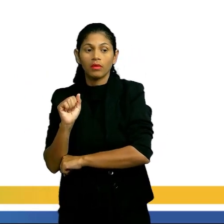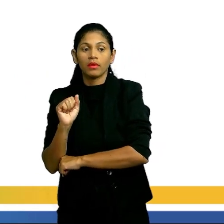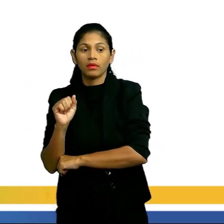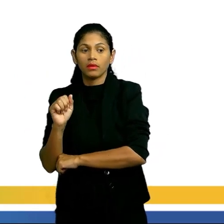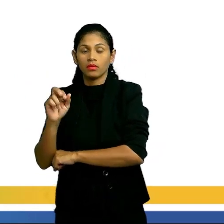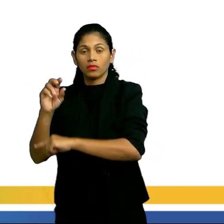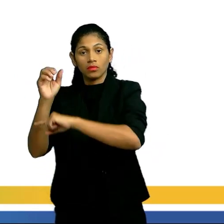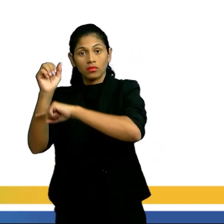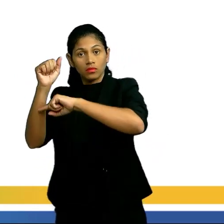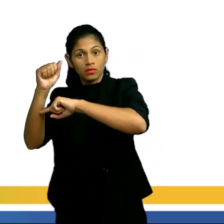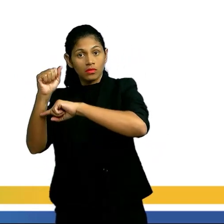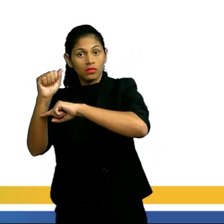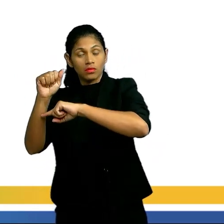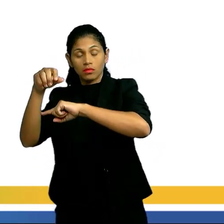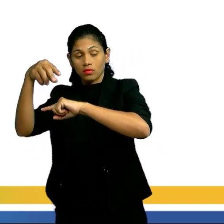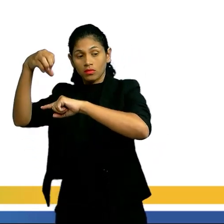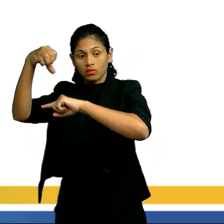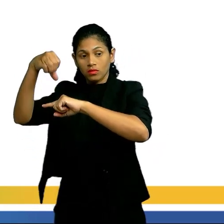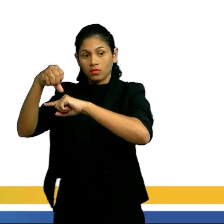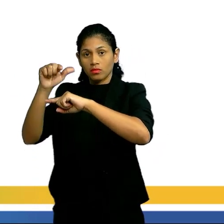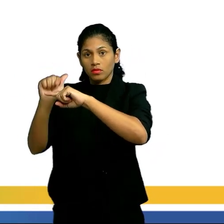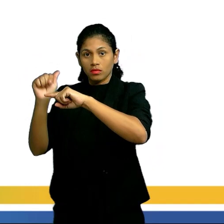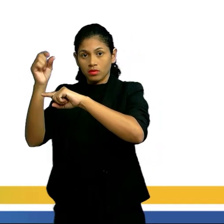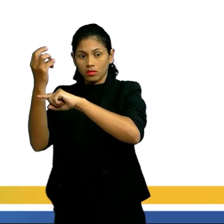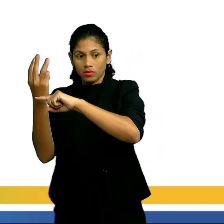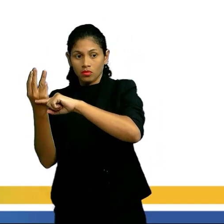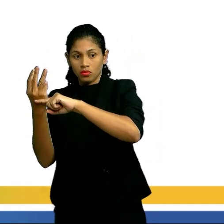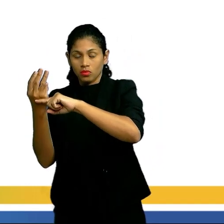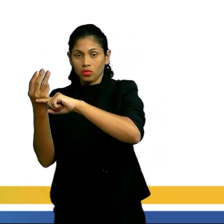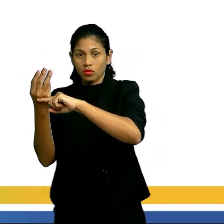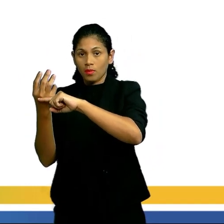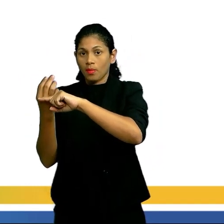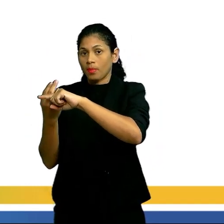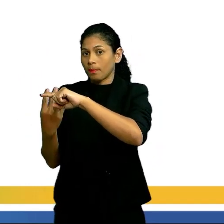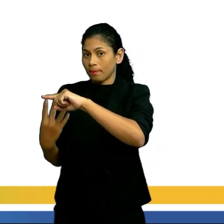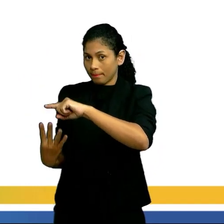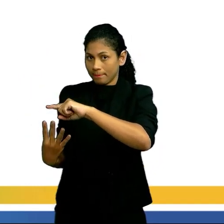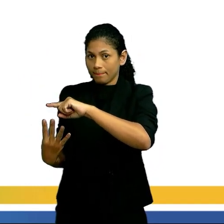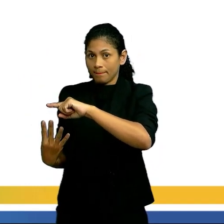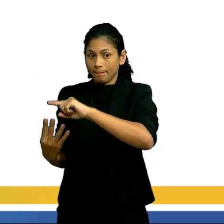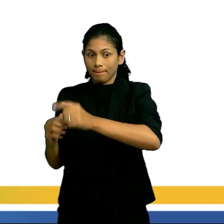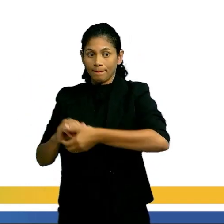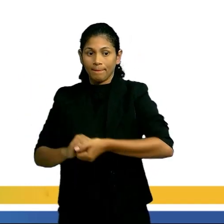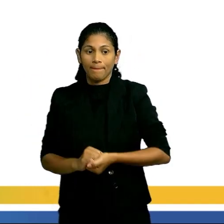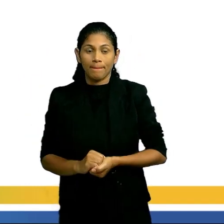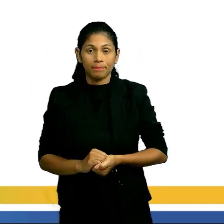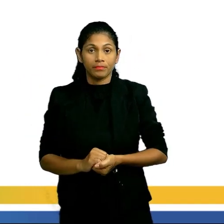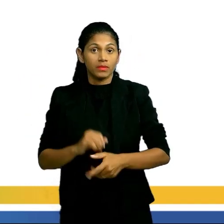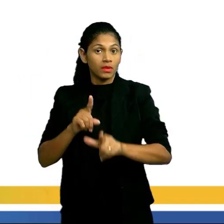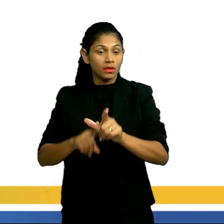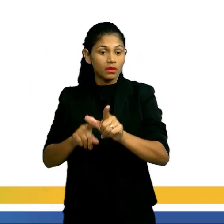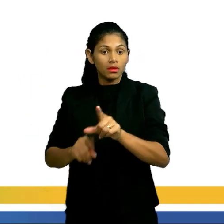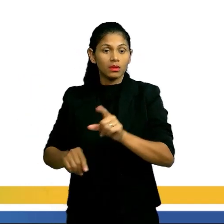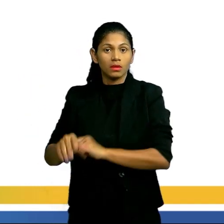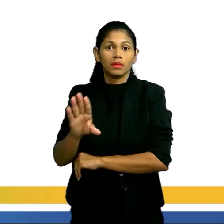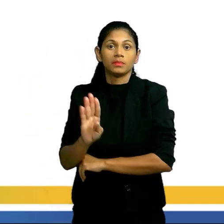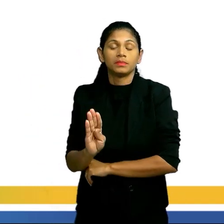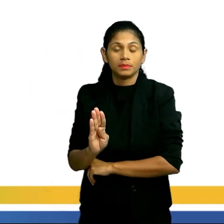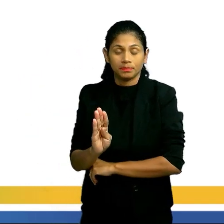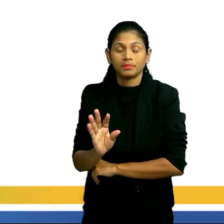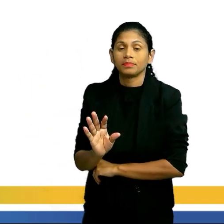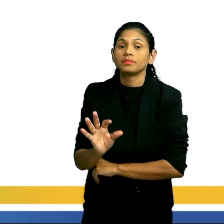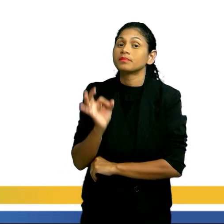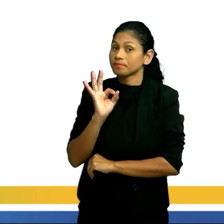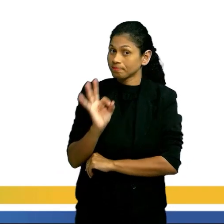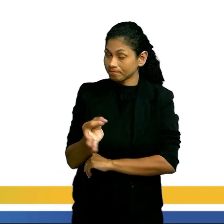área do triângulo, em decímetros quadrados. Portanto, a alternativa correta